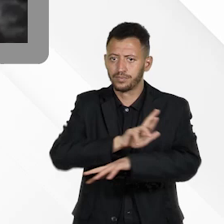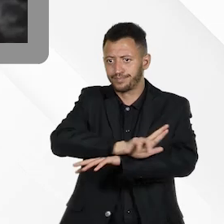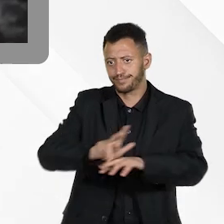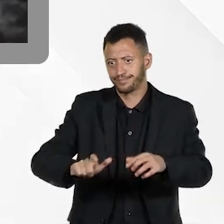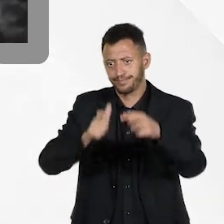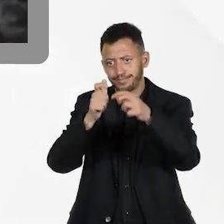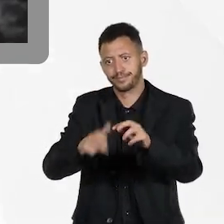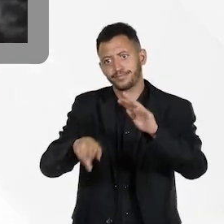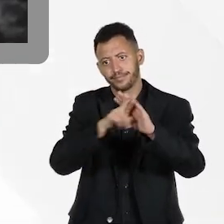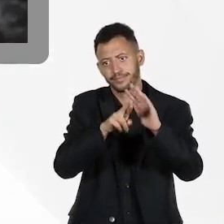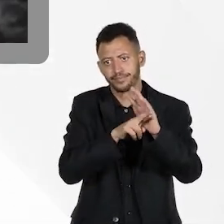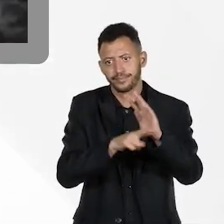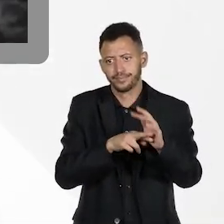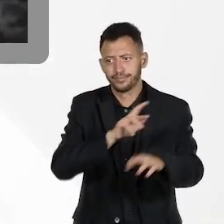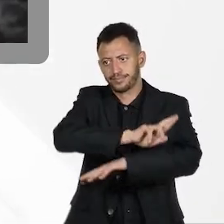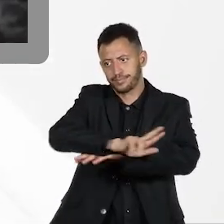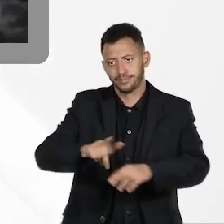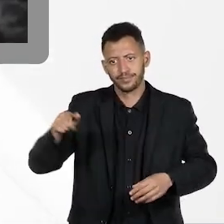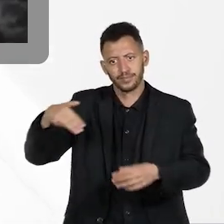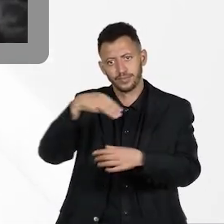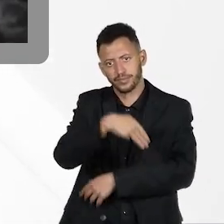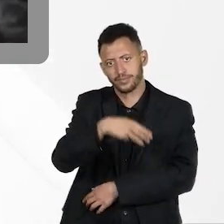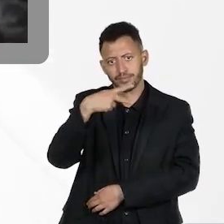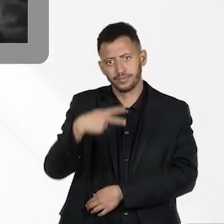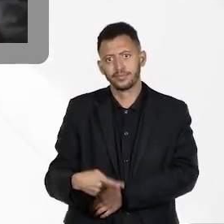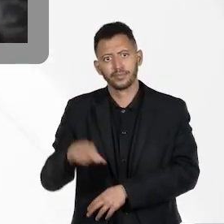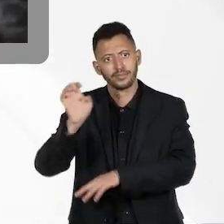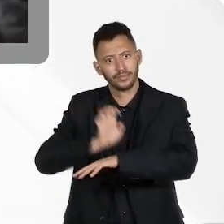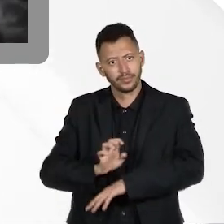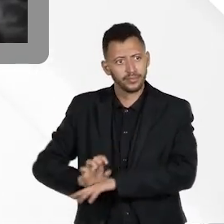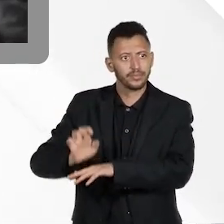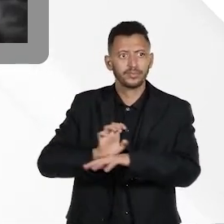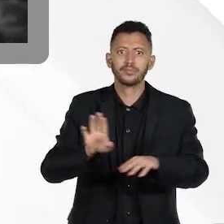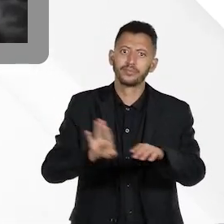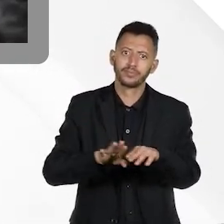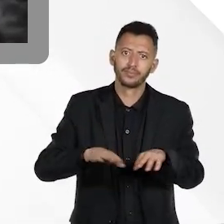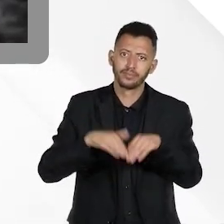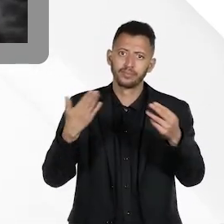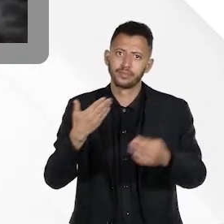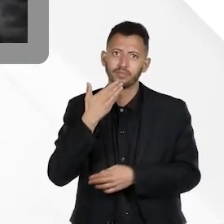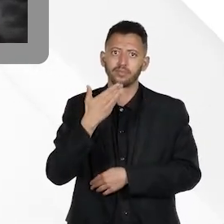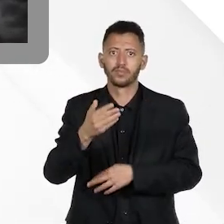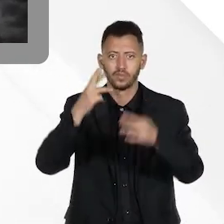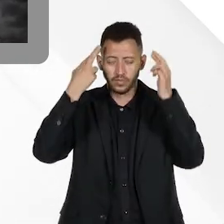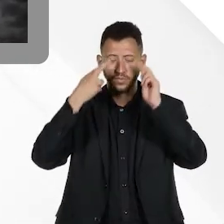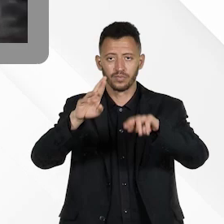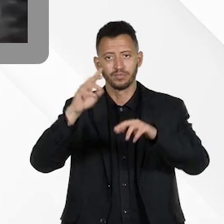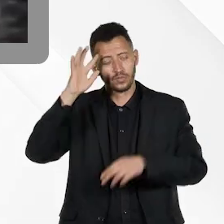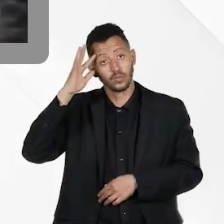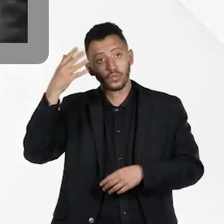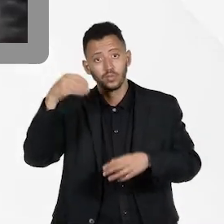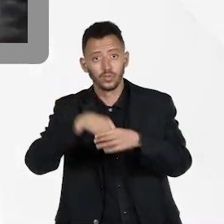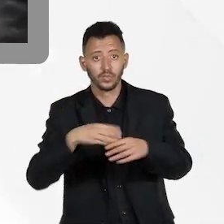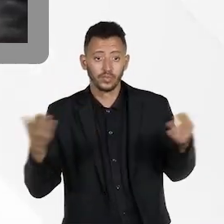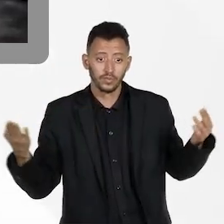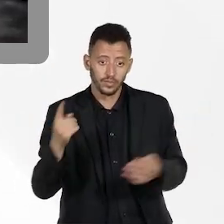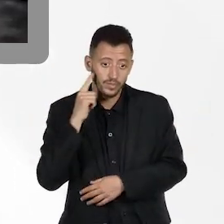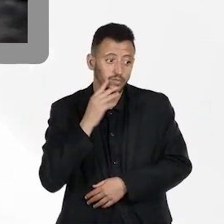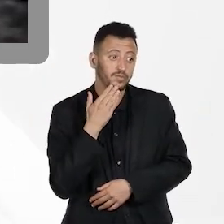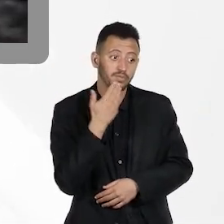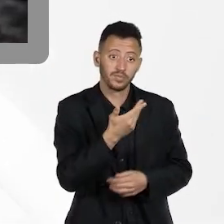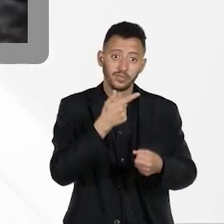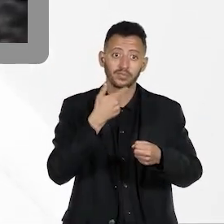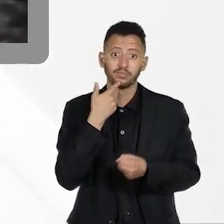e também vários outros requisitos. E vai ouvir o Ministério Público Estadual a esse respeito e decidir.